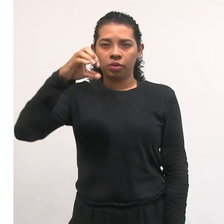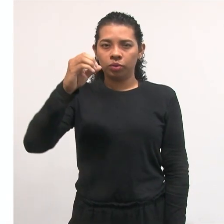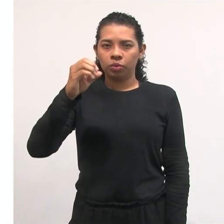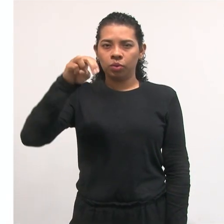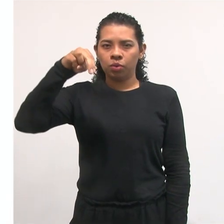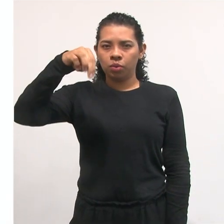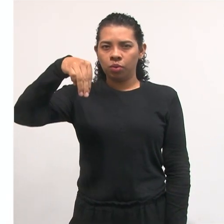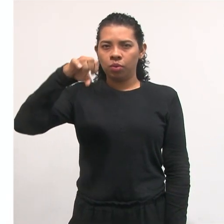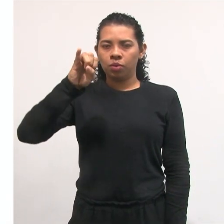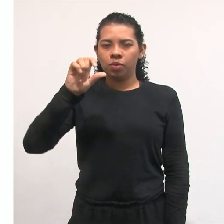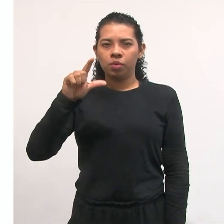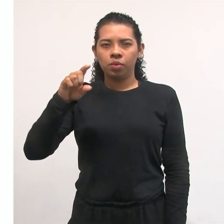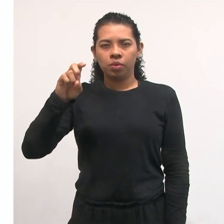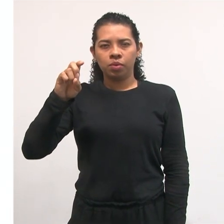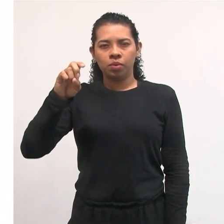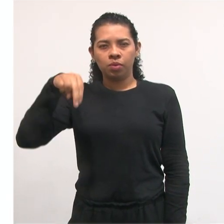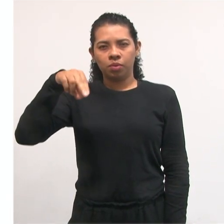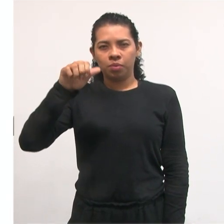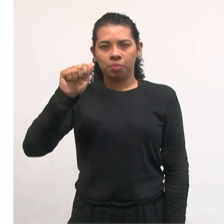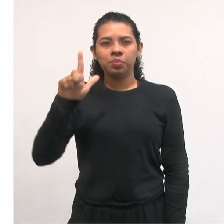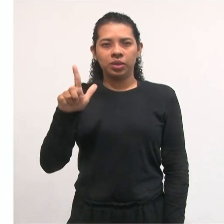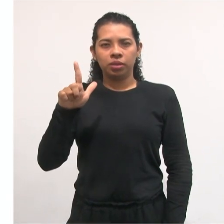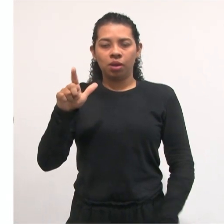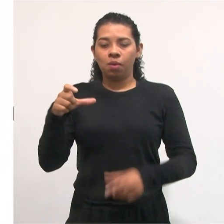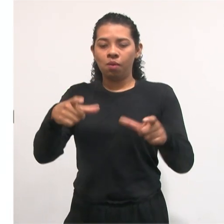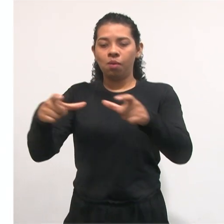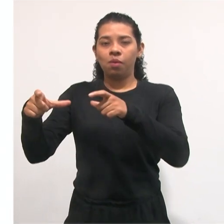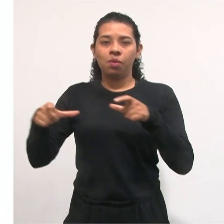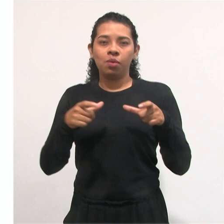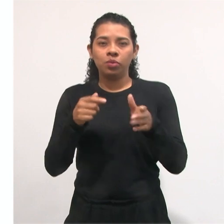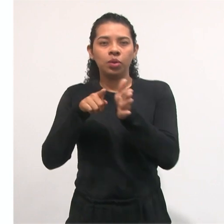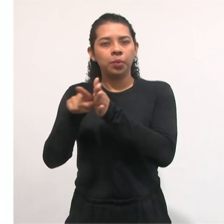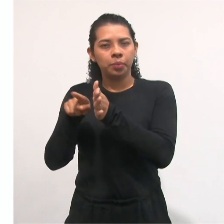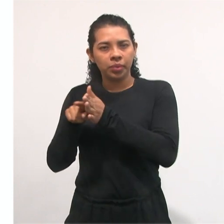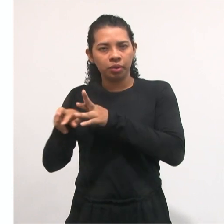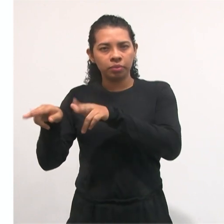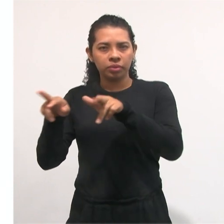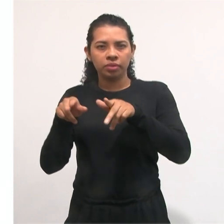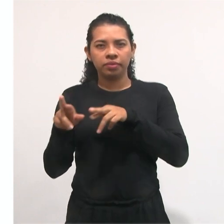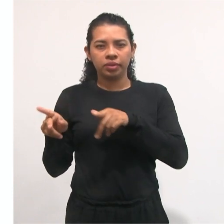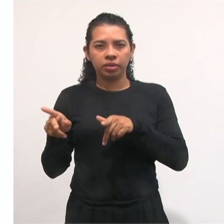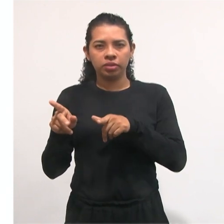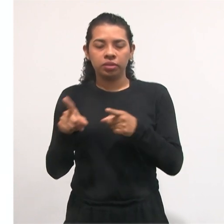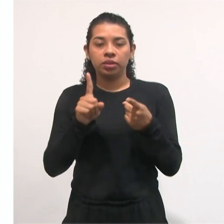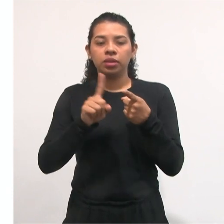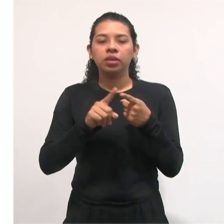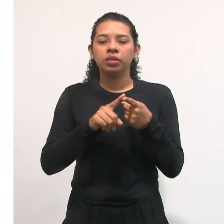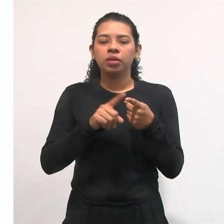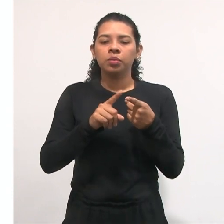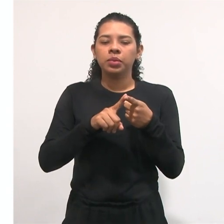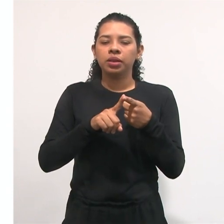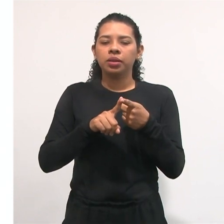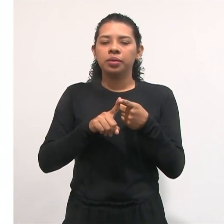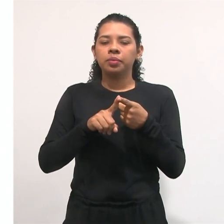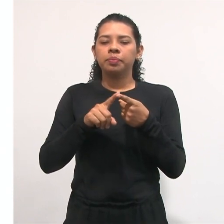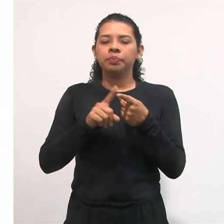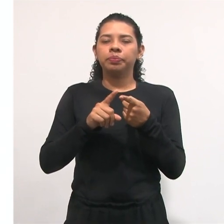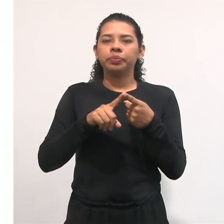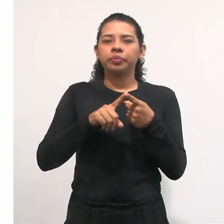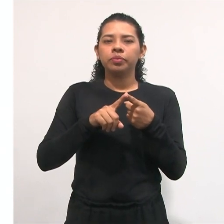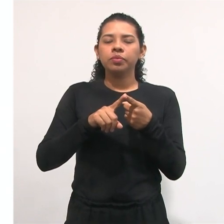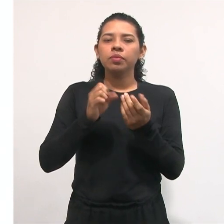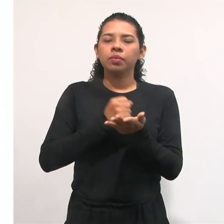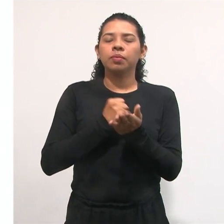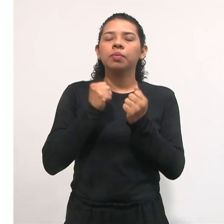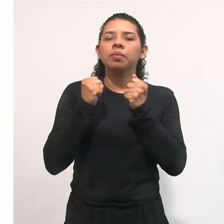as quantitativa, né, vem de quantidade, ok? Quantidade mesmo. Essa quantidade pode ser discreta, pode ser um número